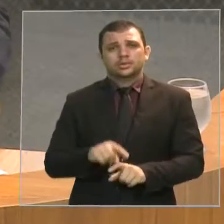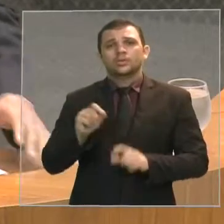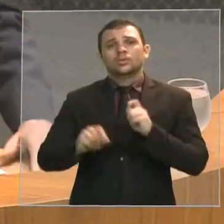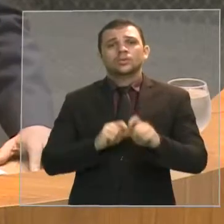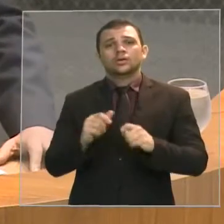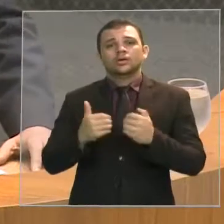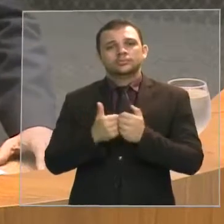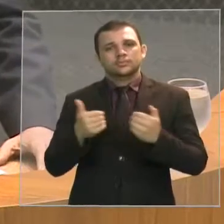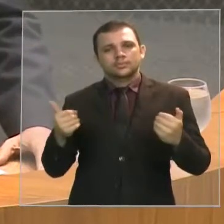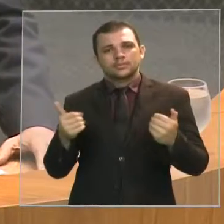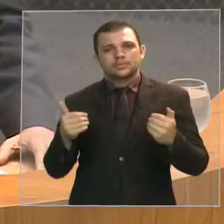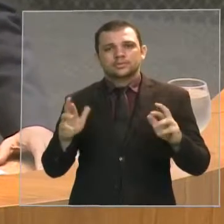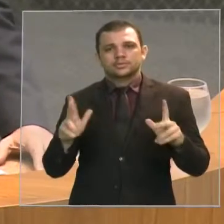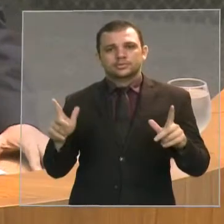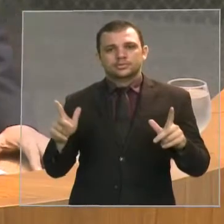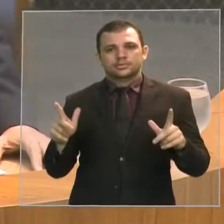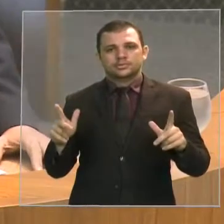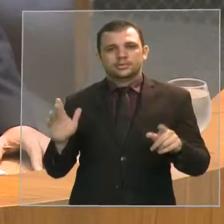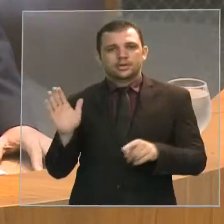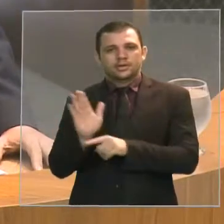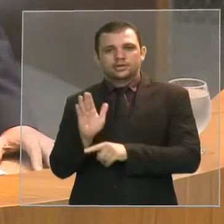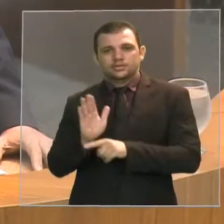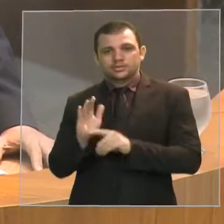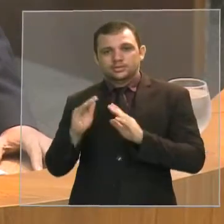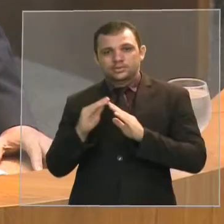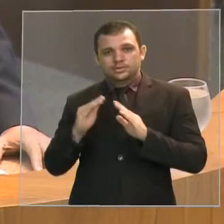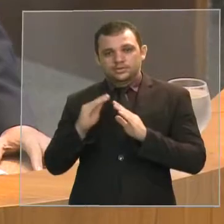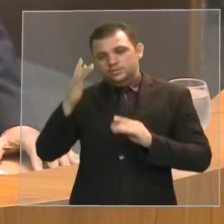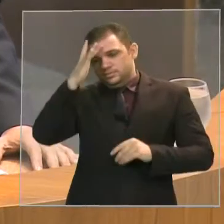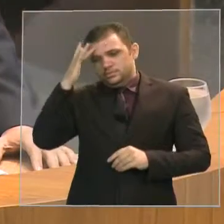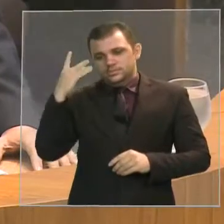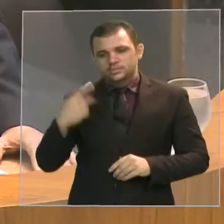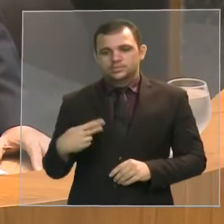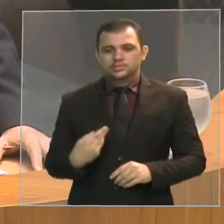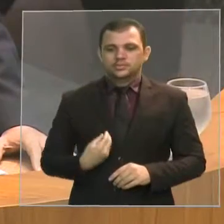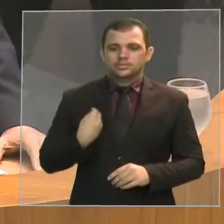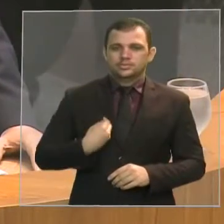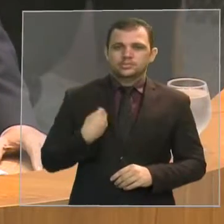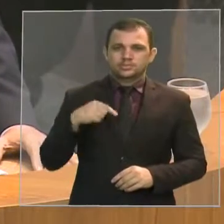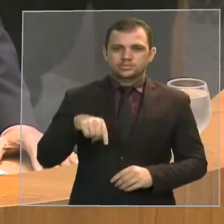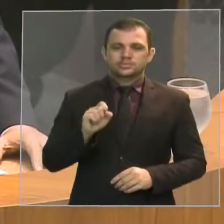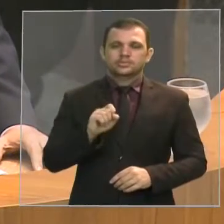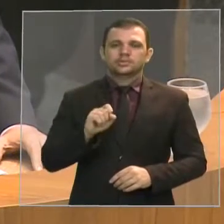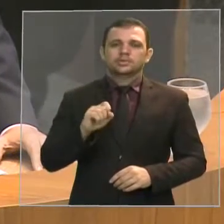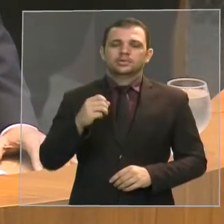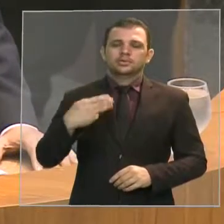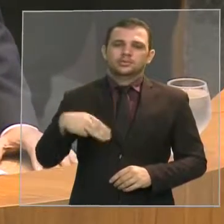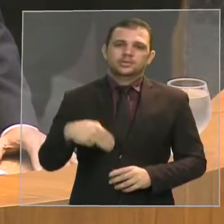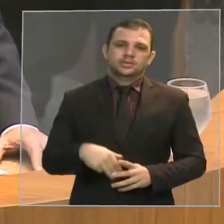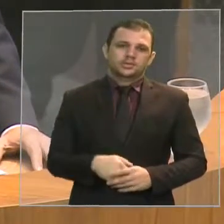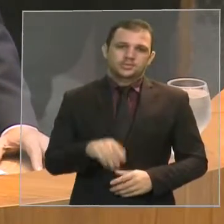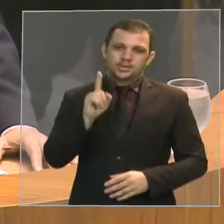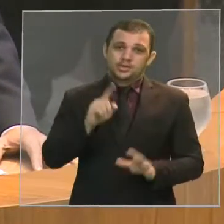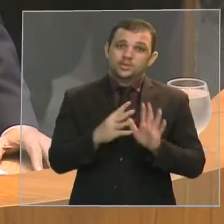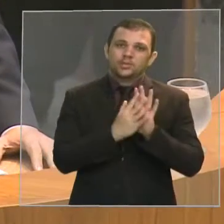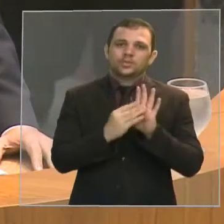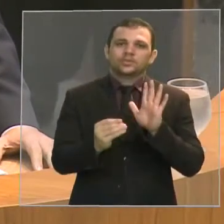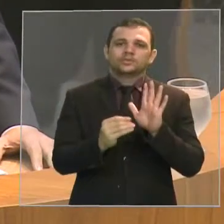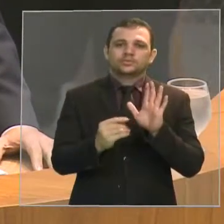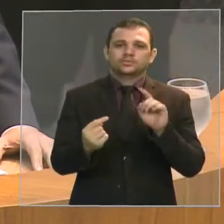auxílio moradia dos parlamentares aqui no estado do maranhão é um exemplo para o brasil